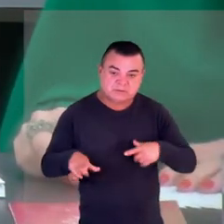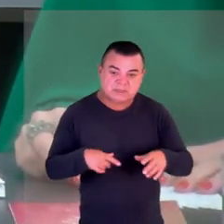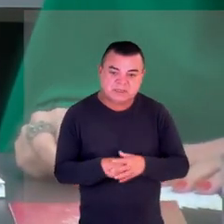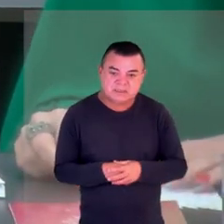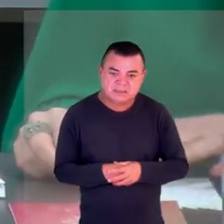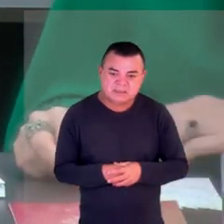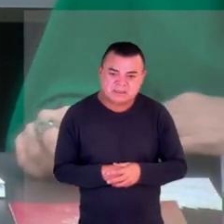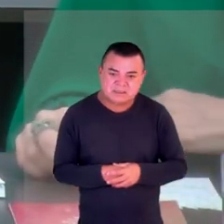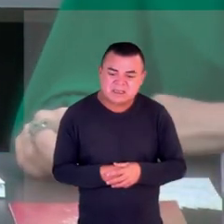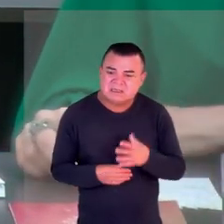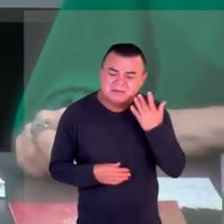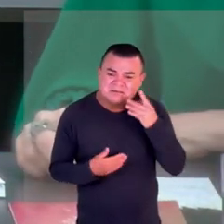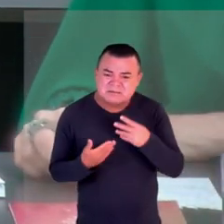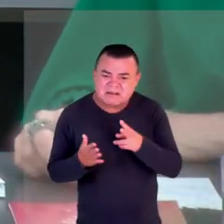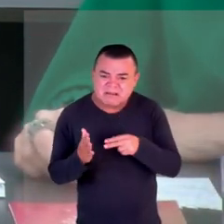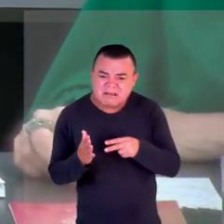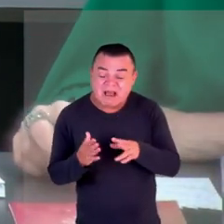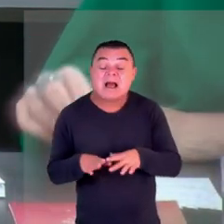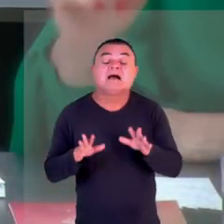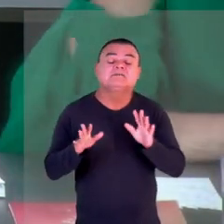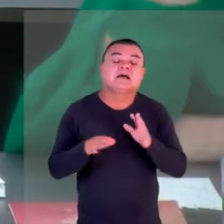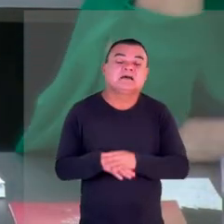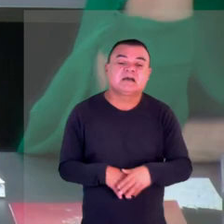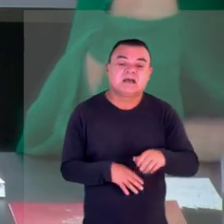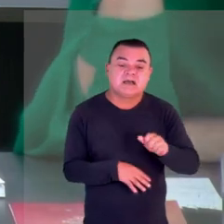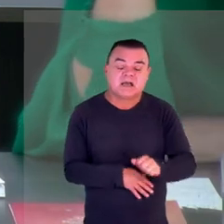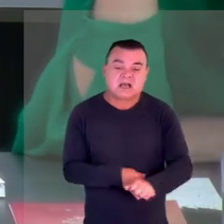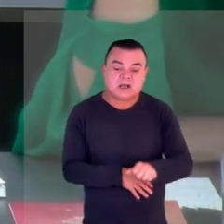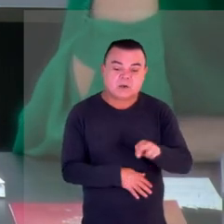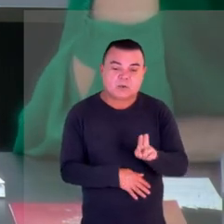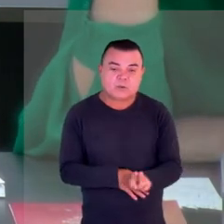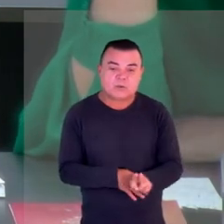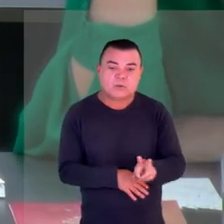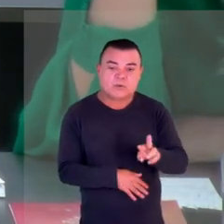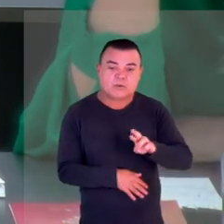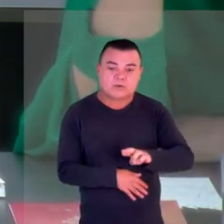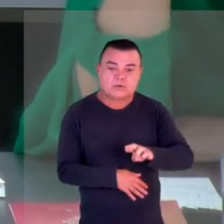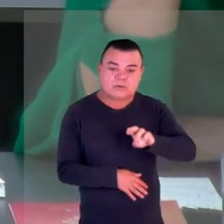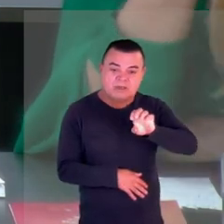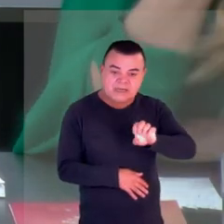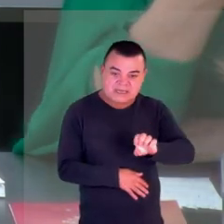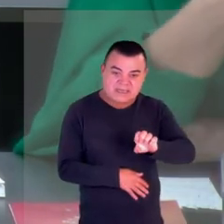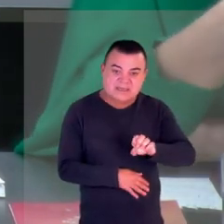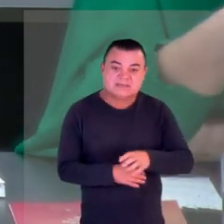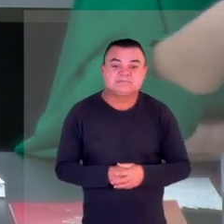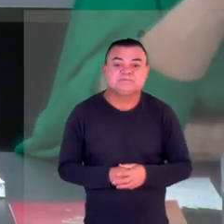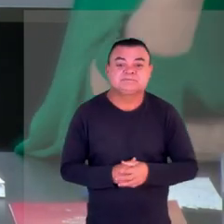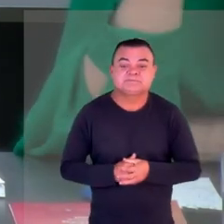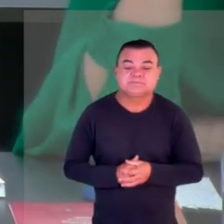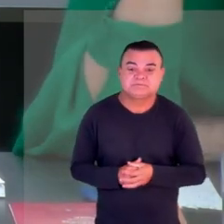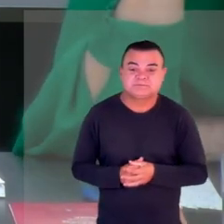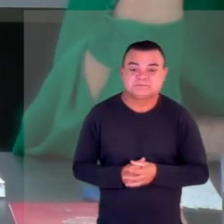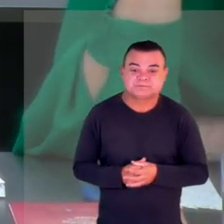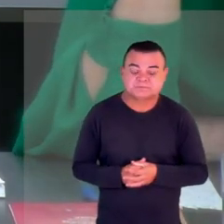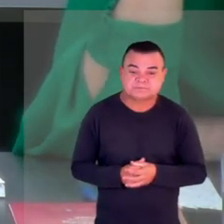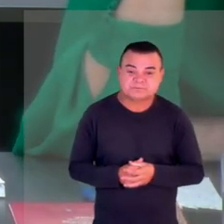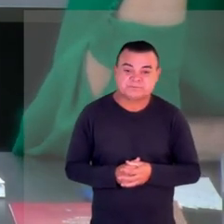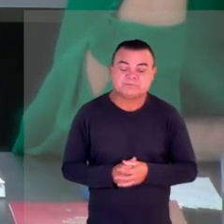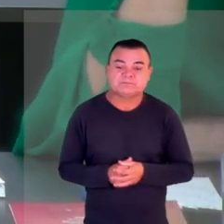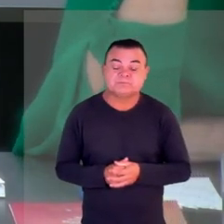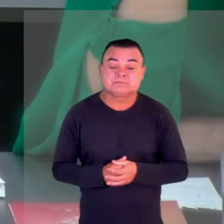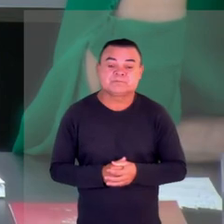aer a aur aurê aurê aurê não sou muito boa para passar aqui eles vão colocar 20 minutos